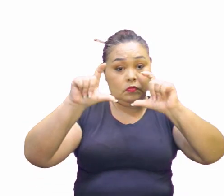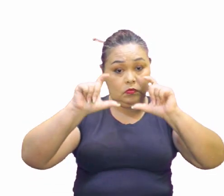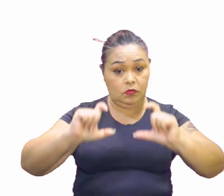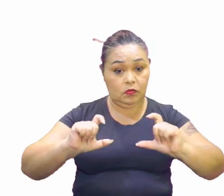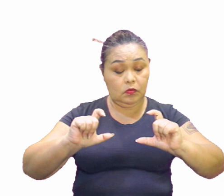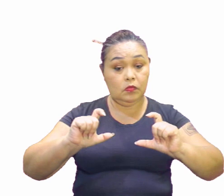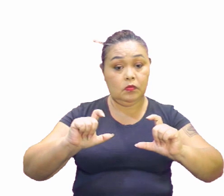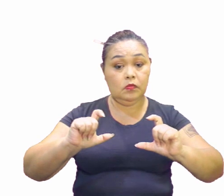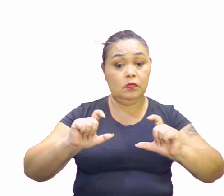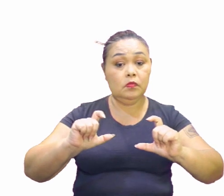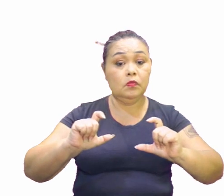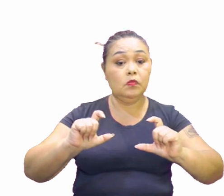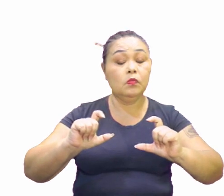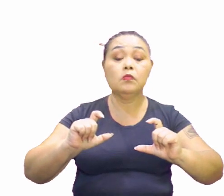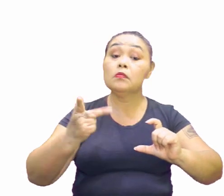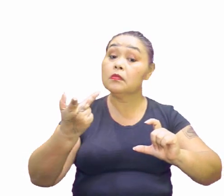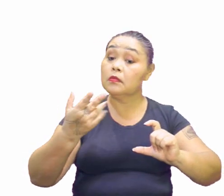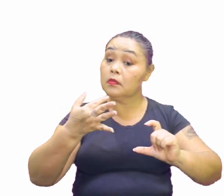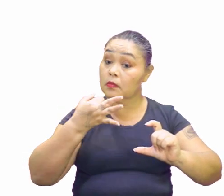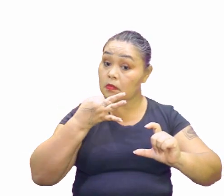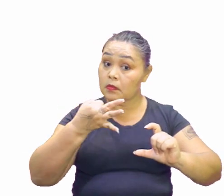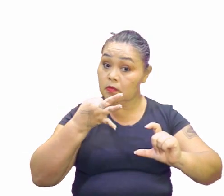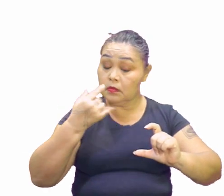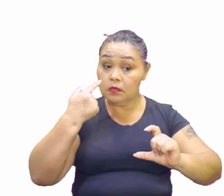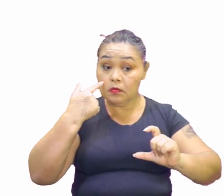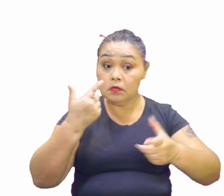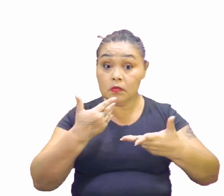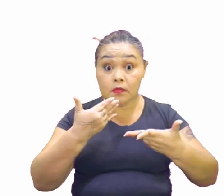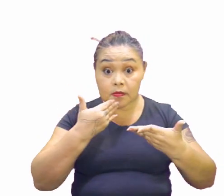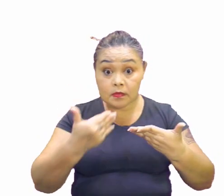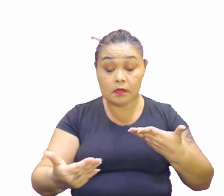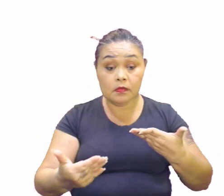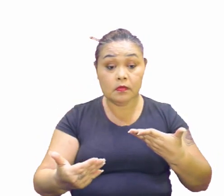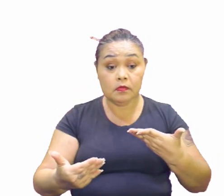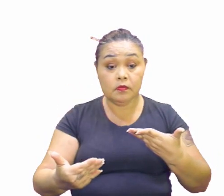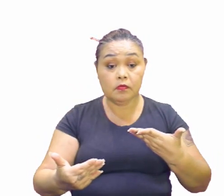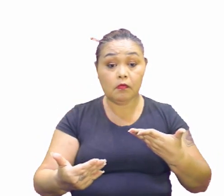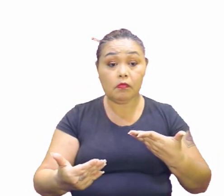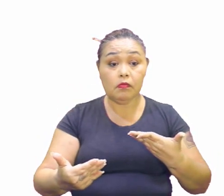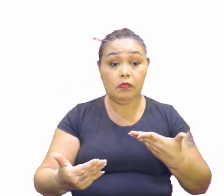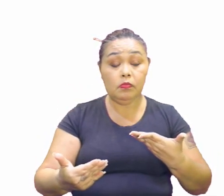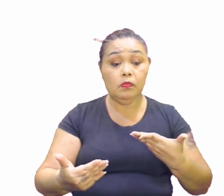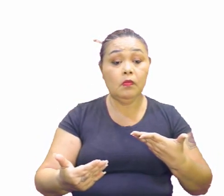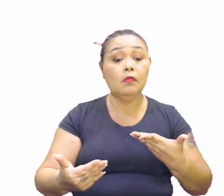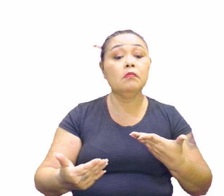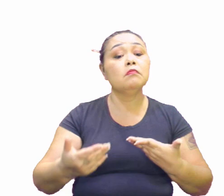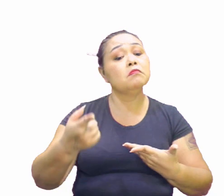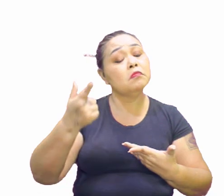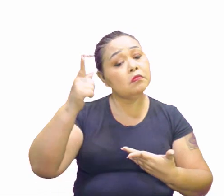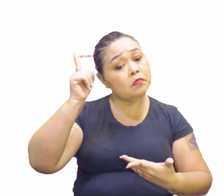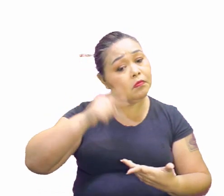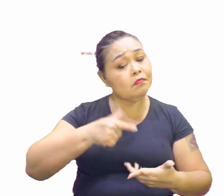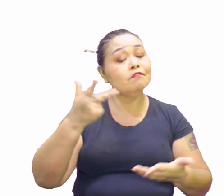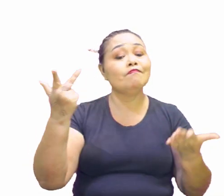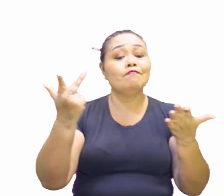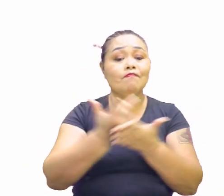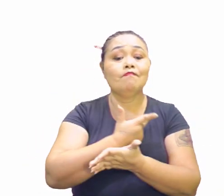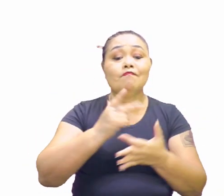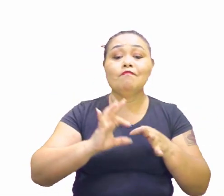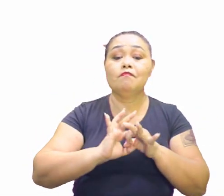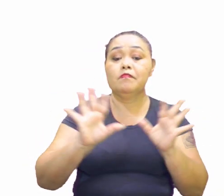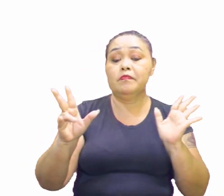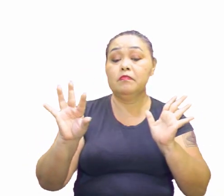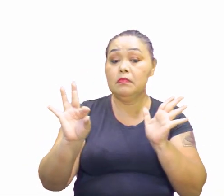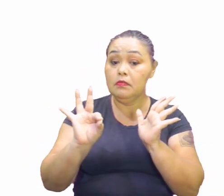parágrafo, observem, o ponto de vista a ser defendido de imediato é um grave erro a liberação